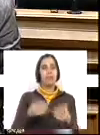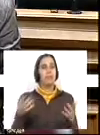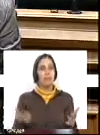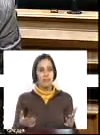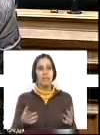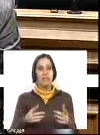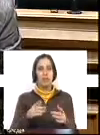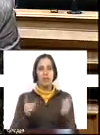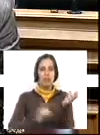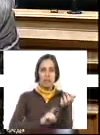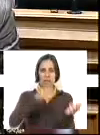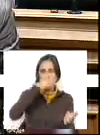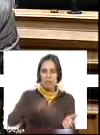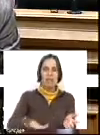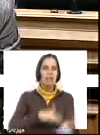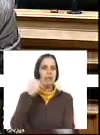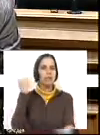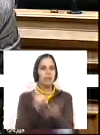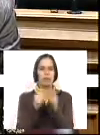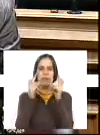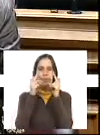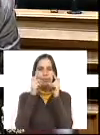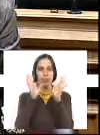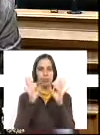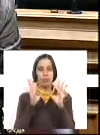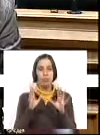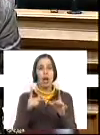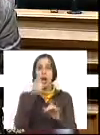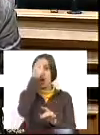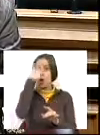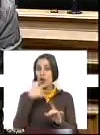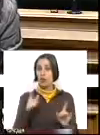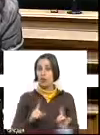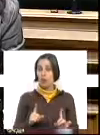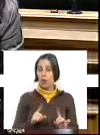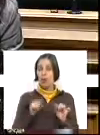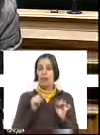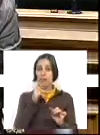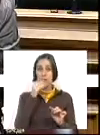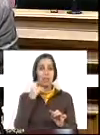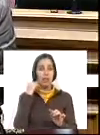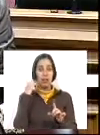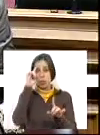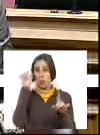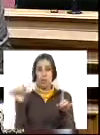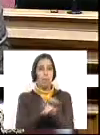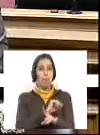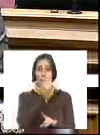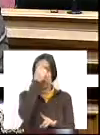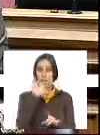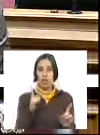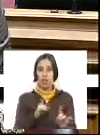opressão, o racismo sempre tenebroso, não da história, porque esses horrores não se apagam da